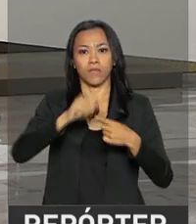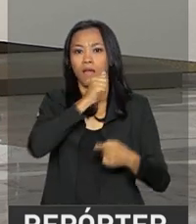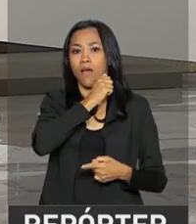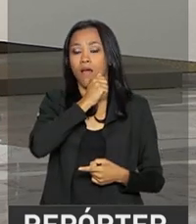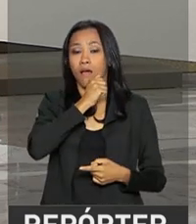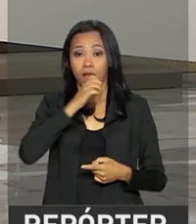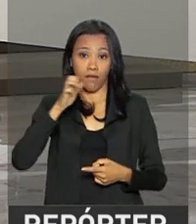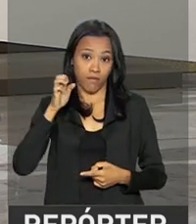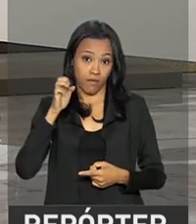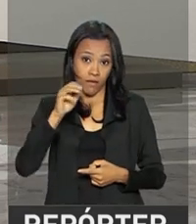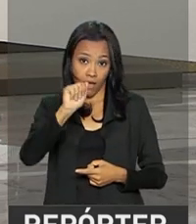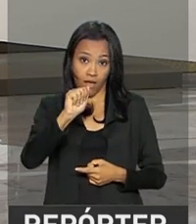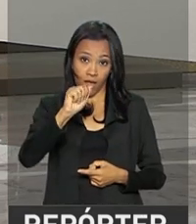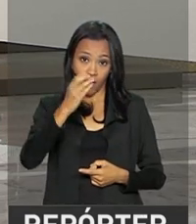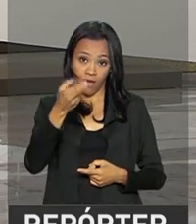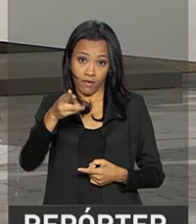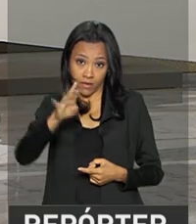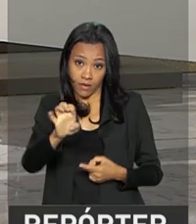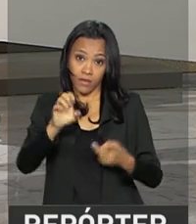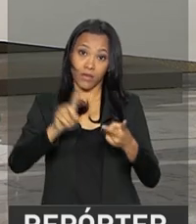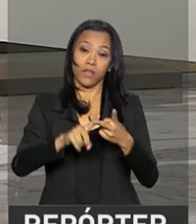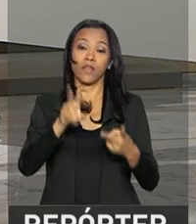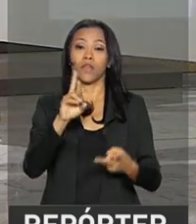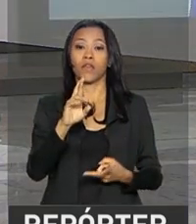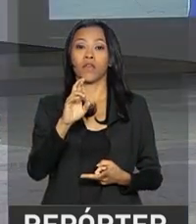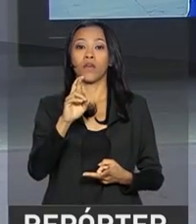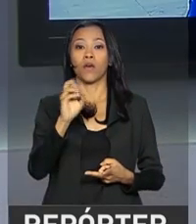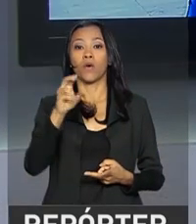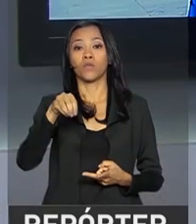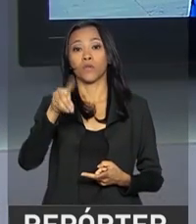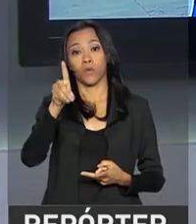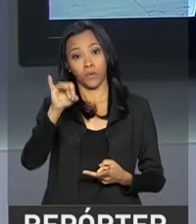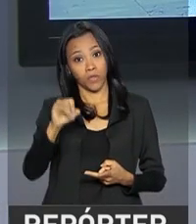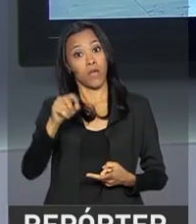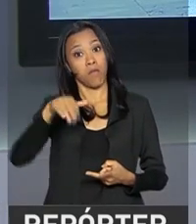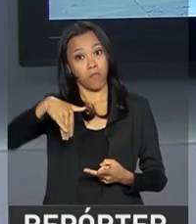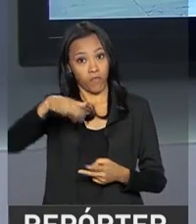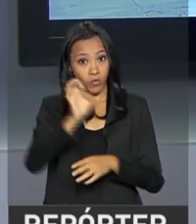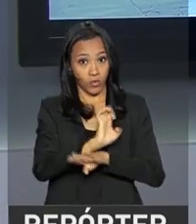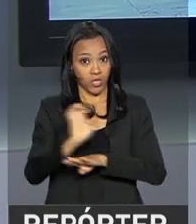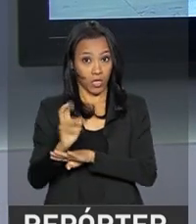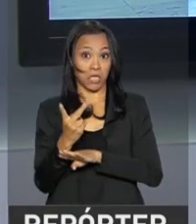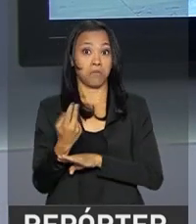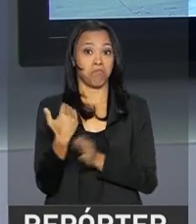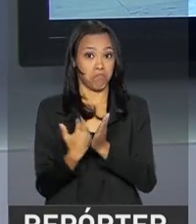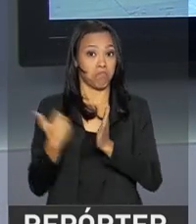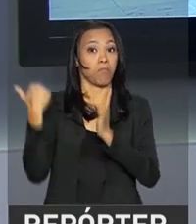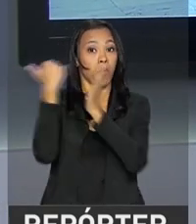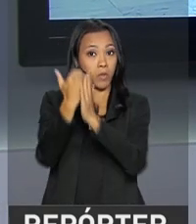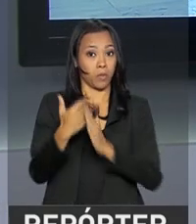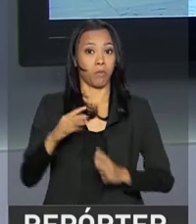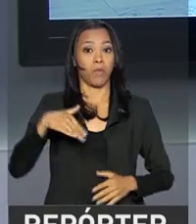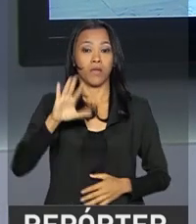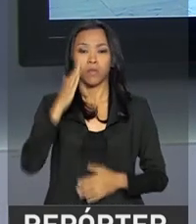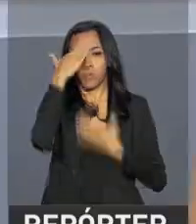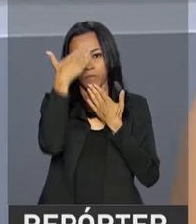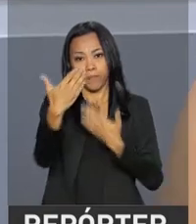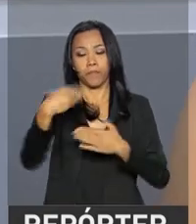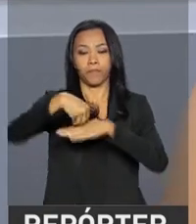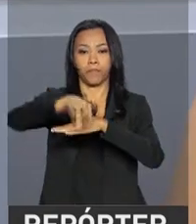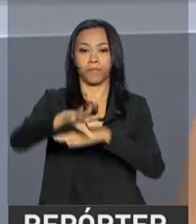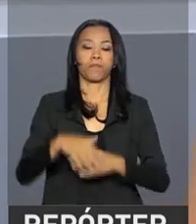setor de serviços mais cresceu em novembro a isso volto com você muito obrigada mara pelas suas informações